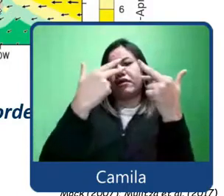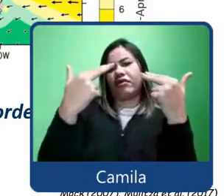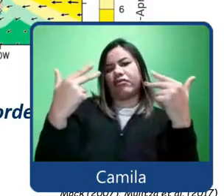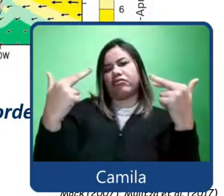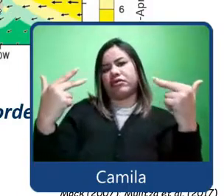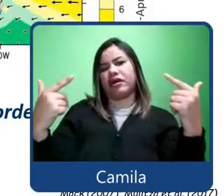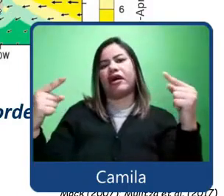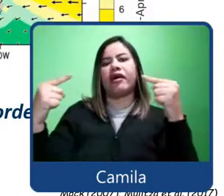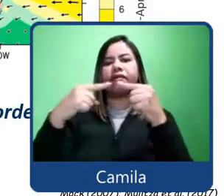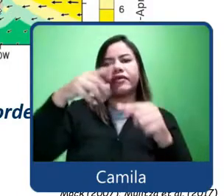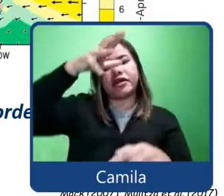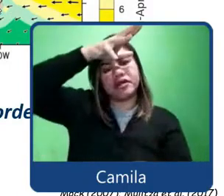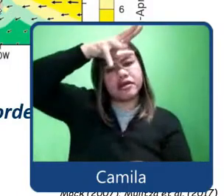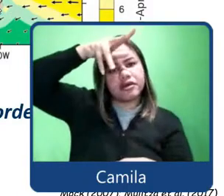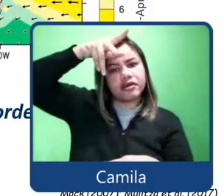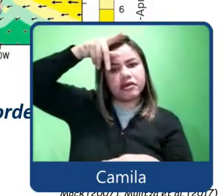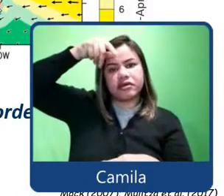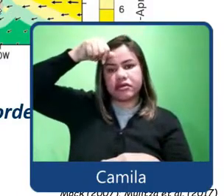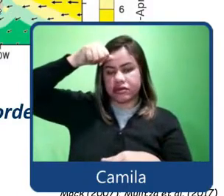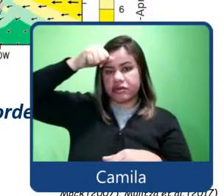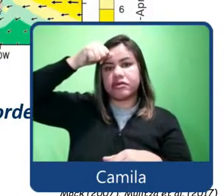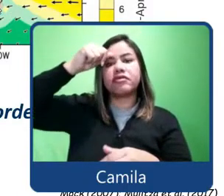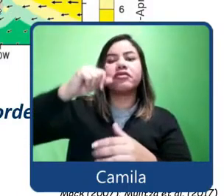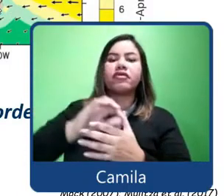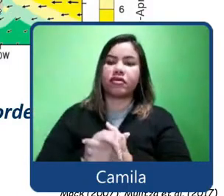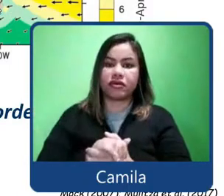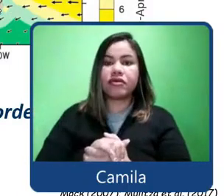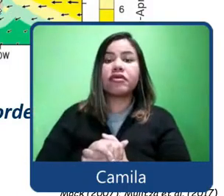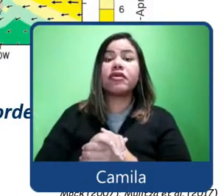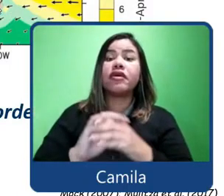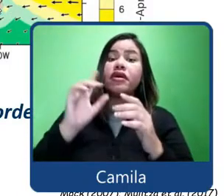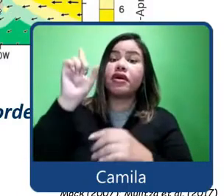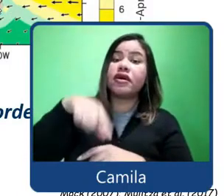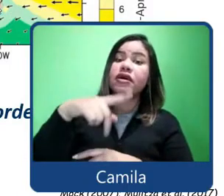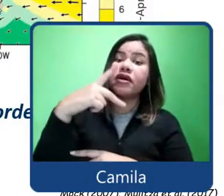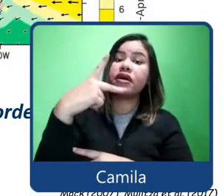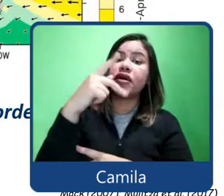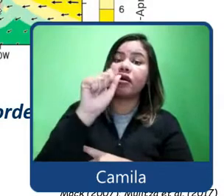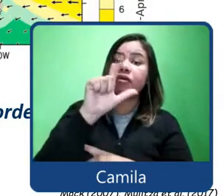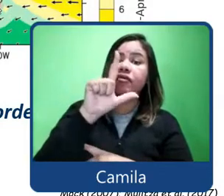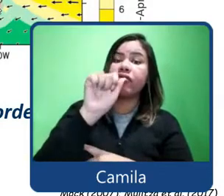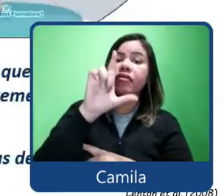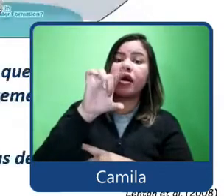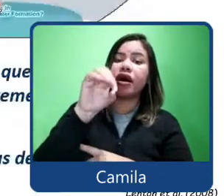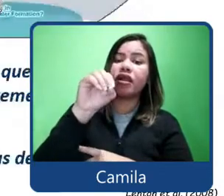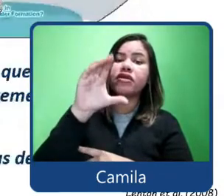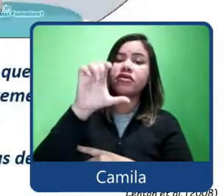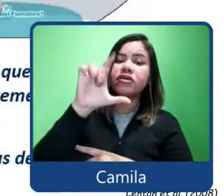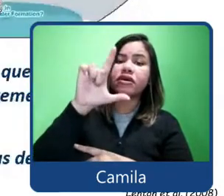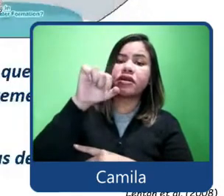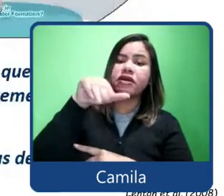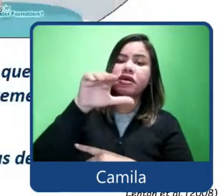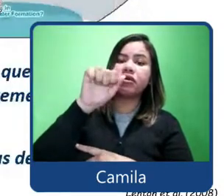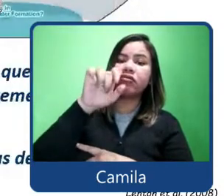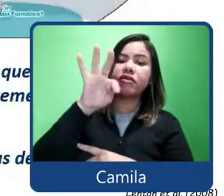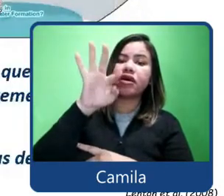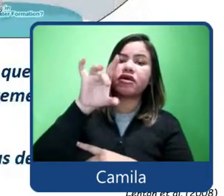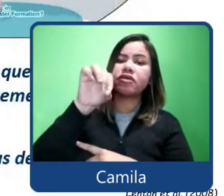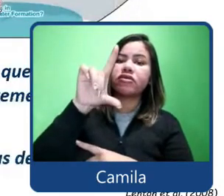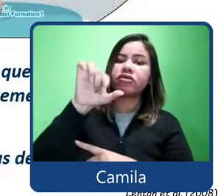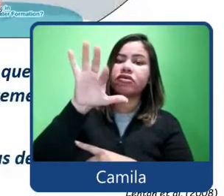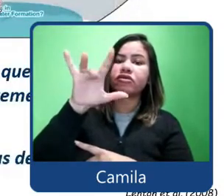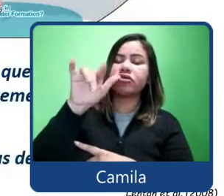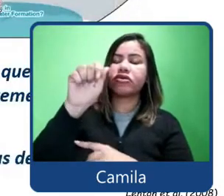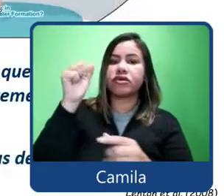como na Mata Atlântica. E é a paleoclimatologia que permitiu desvendar essa situação. E, por